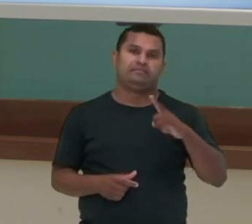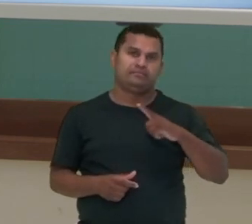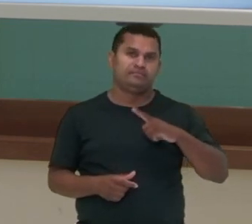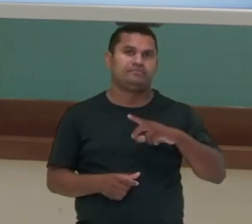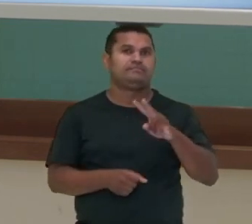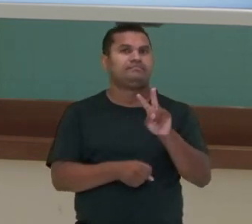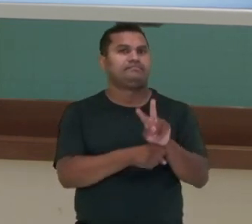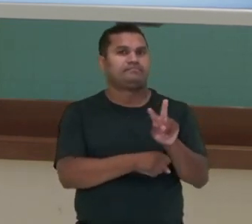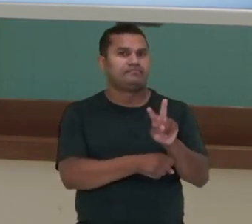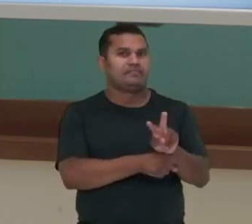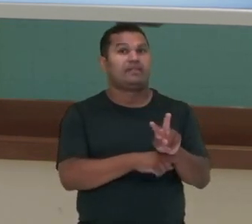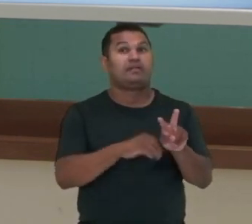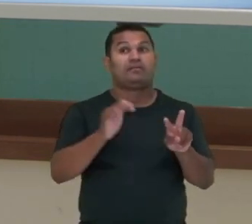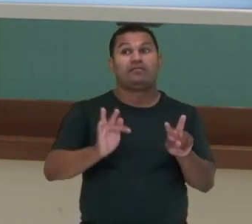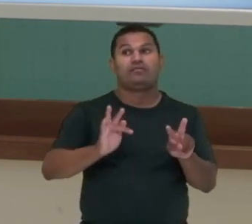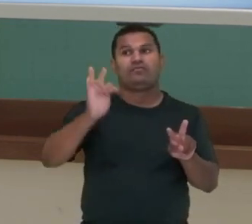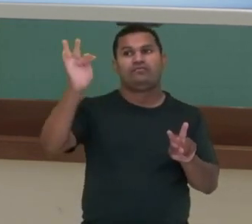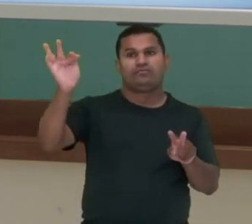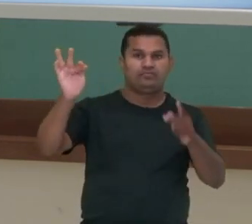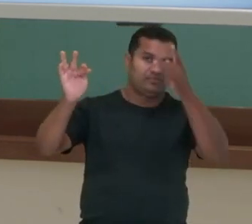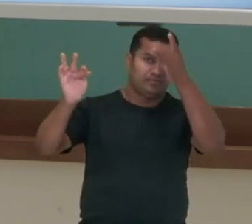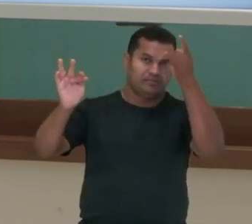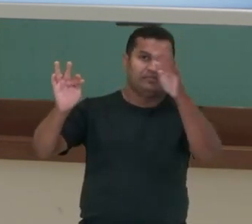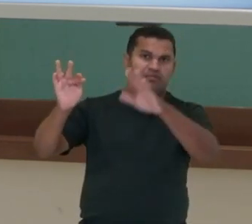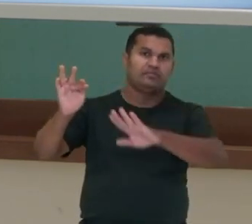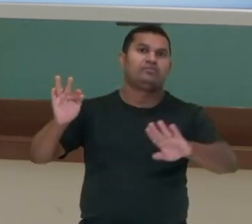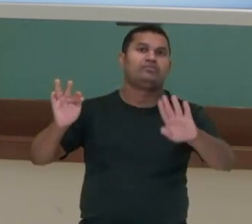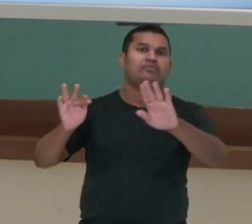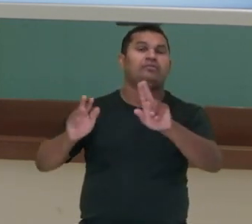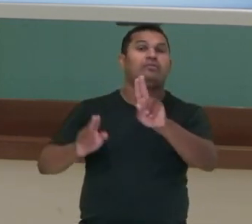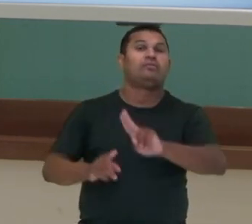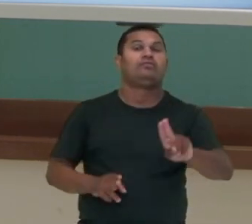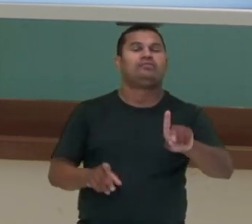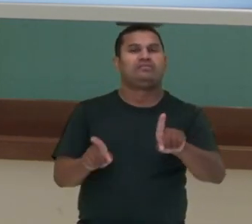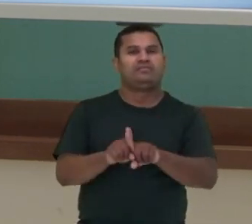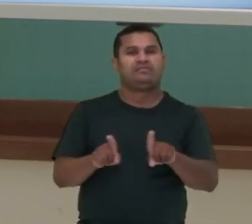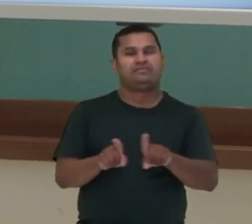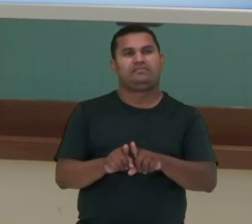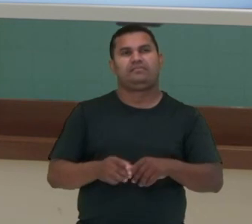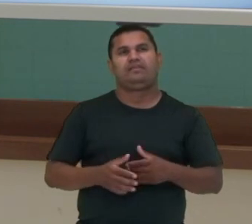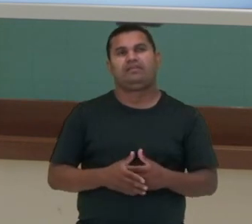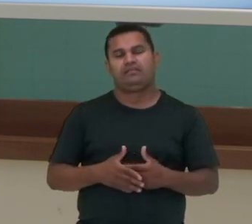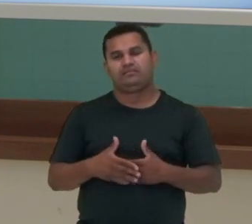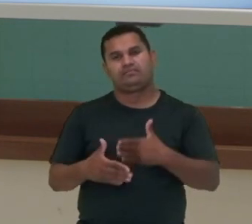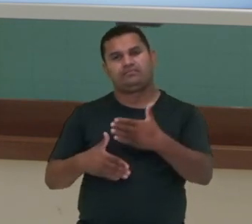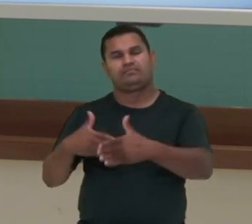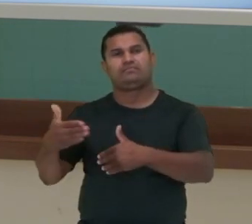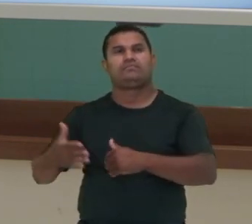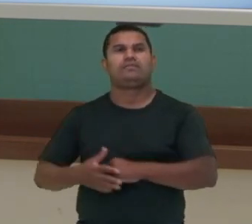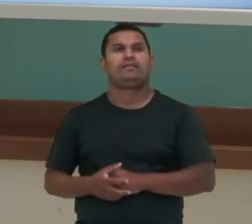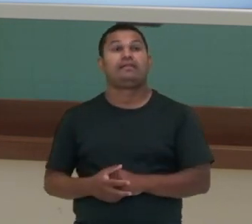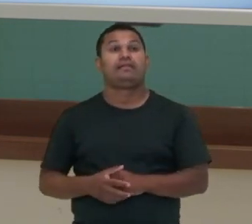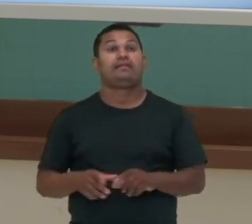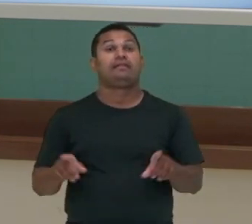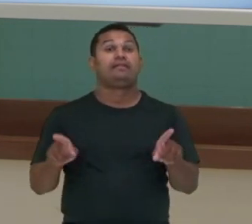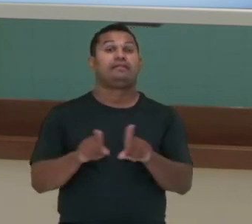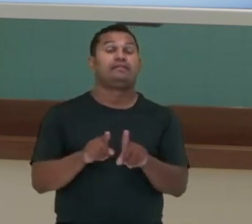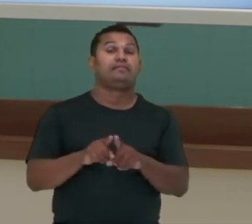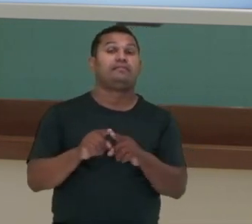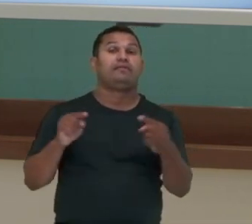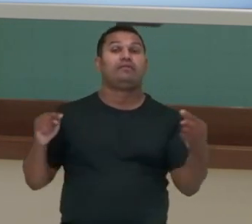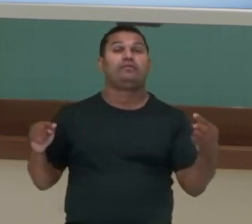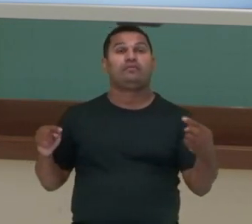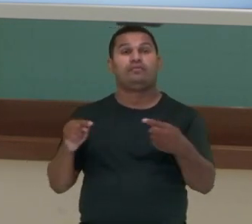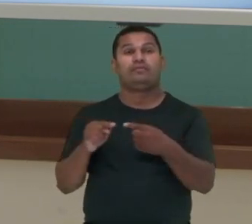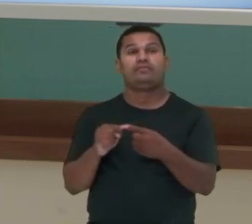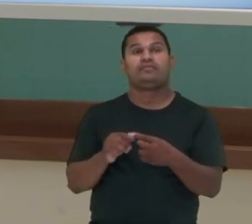uso sustentável. E o objetivo, então, da criação das reservas da biosfera? Otimizar a relação